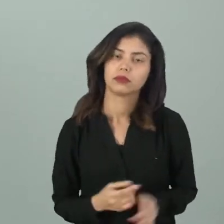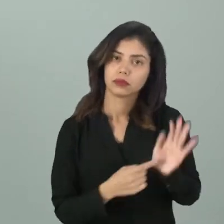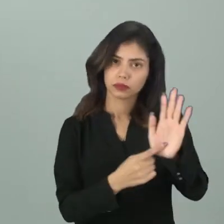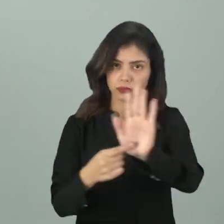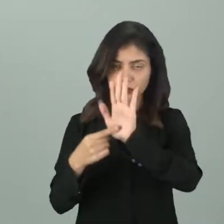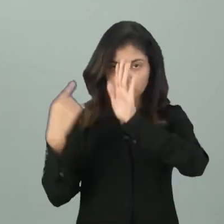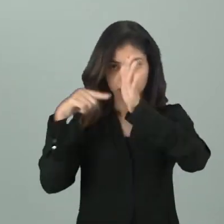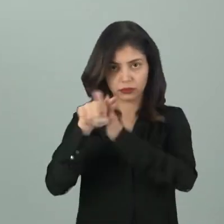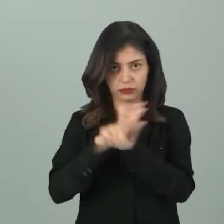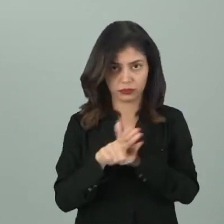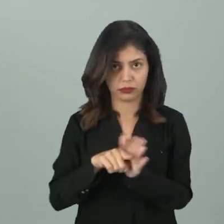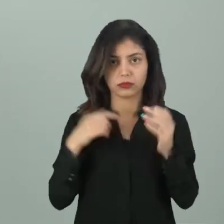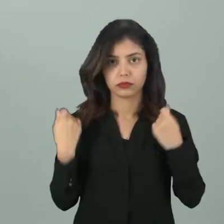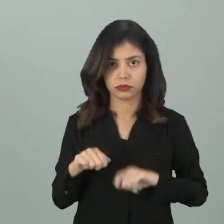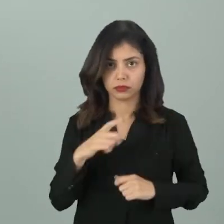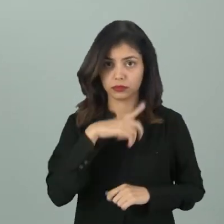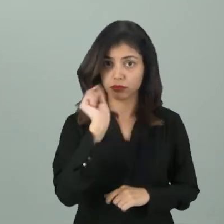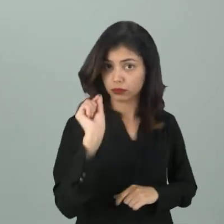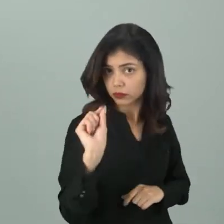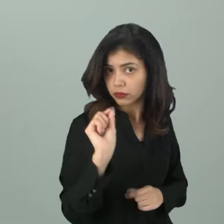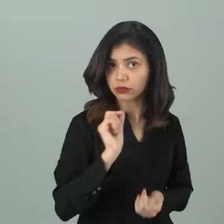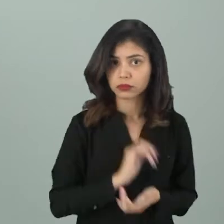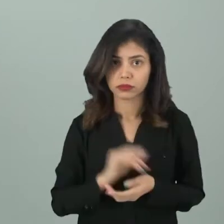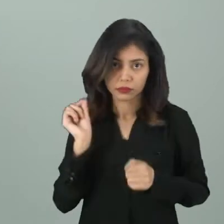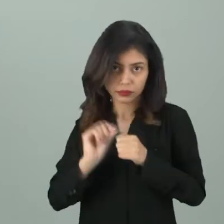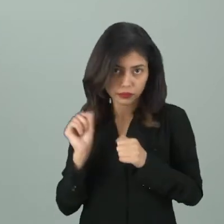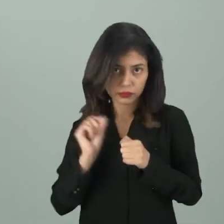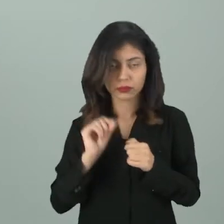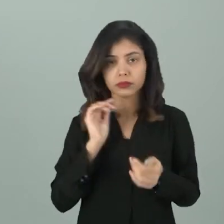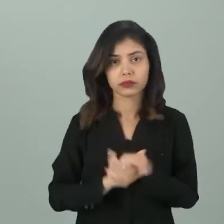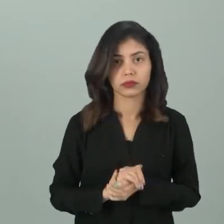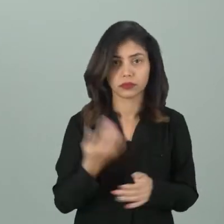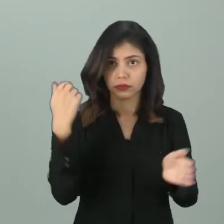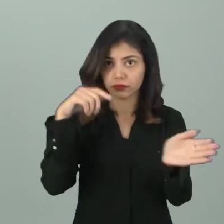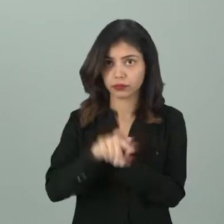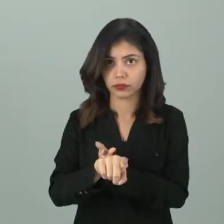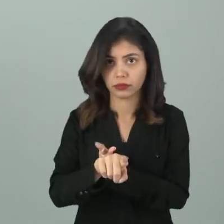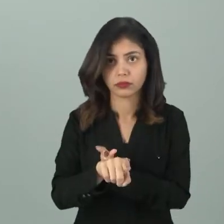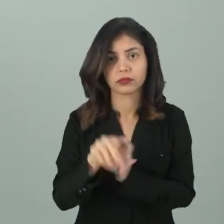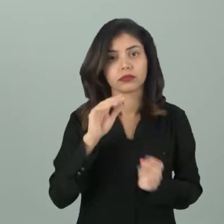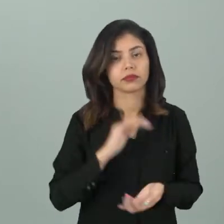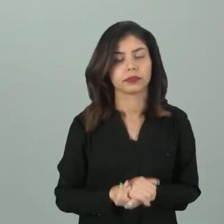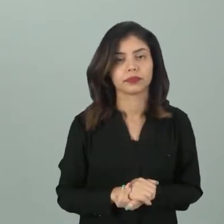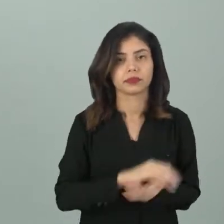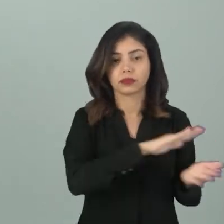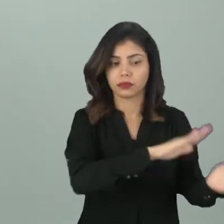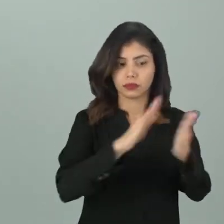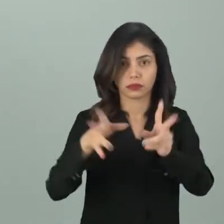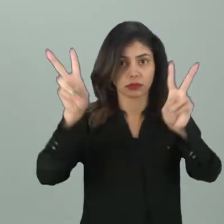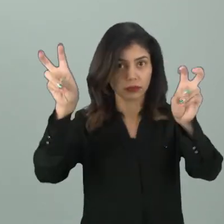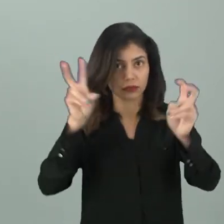diante de uma pesquisa, é necessário que você construa um questionário e, a partir da